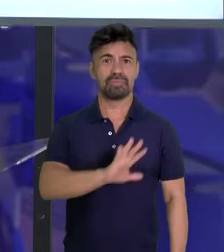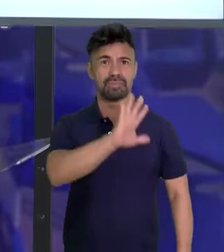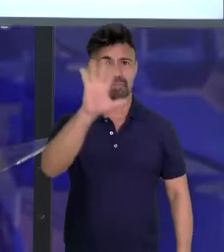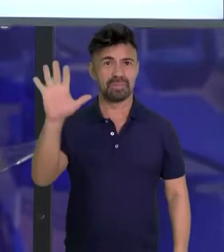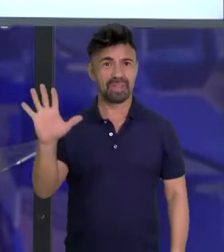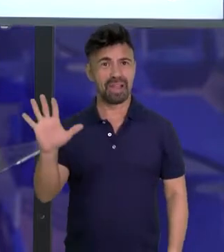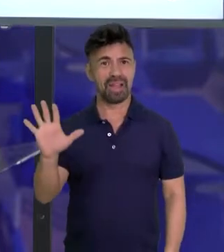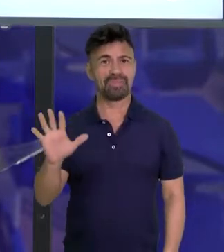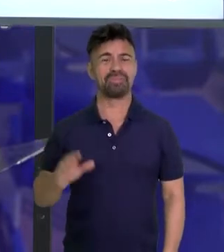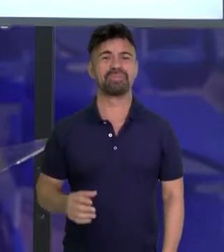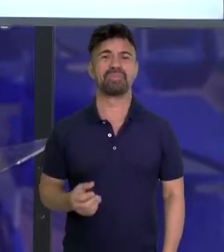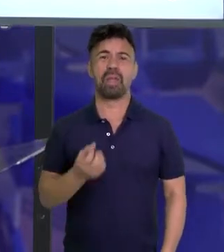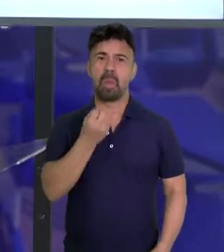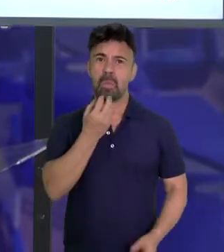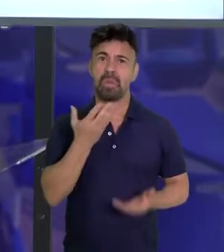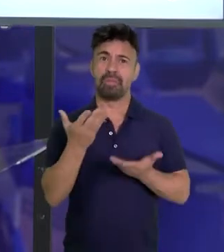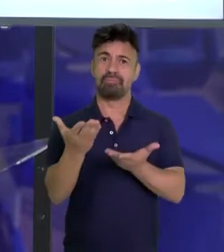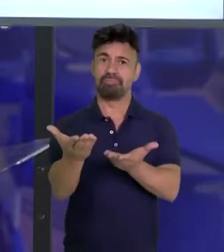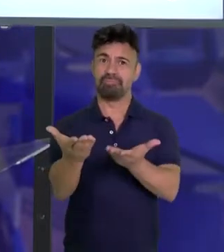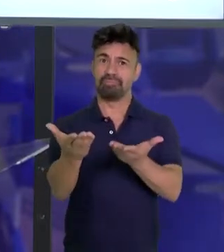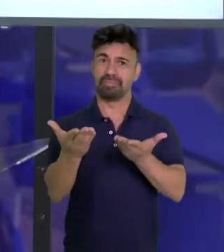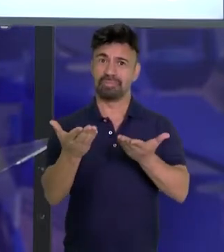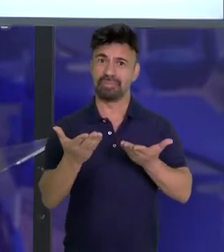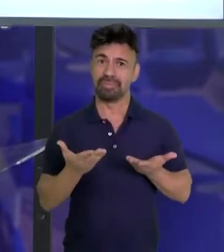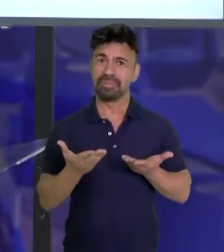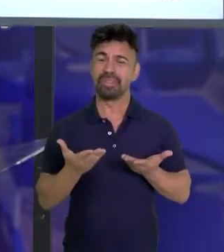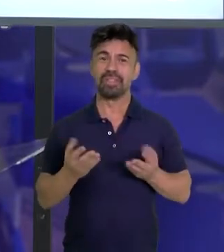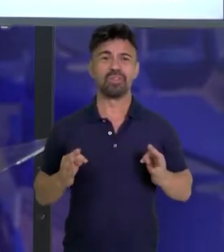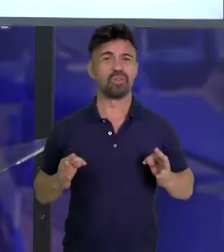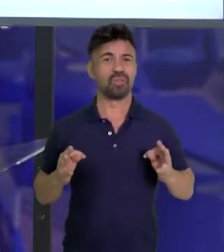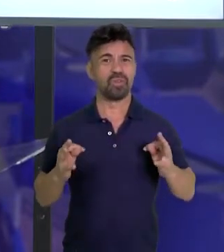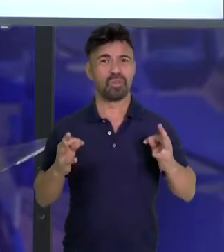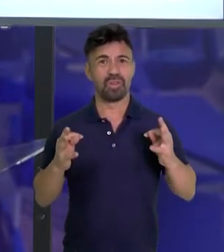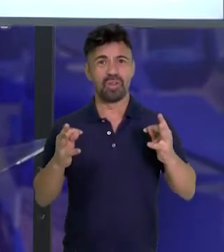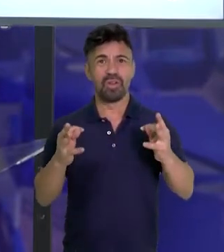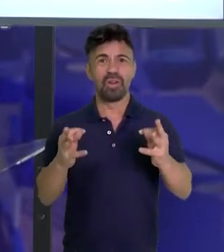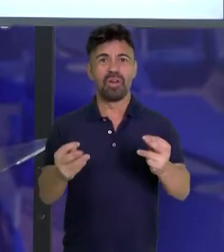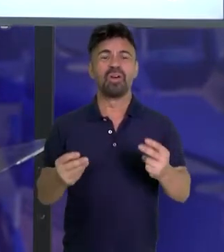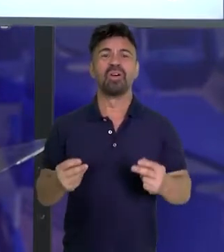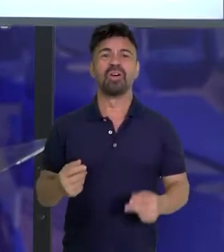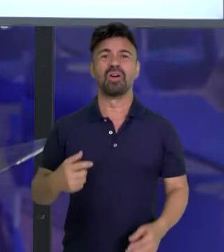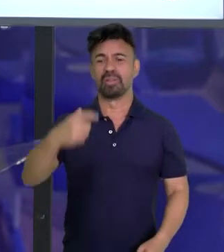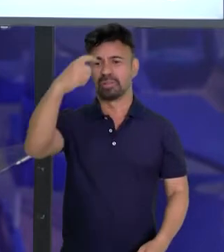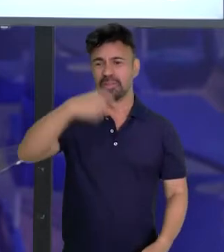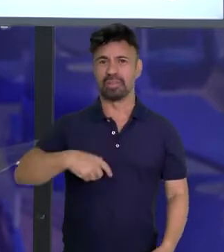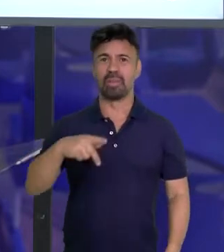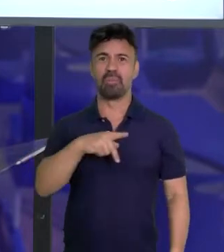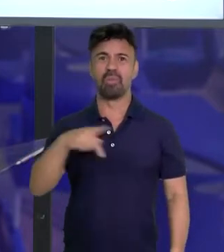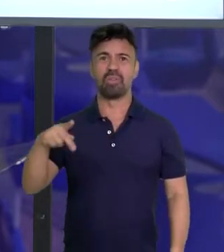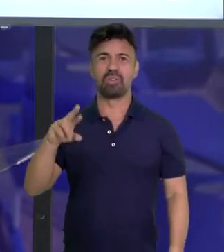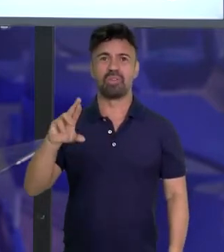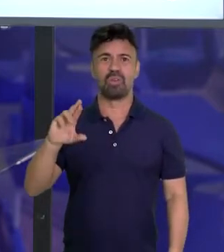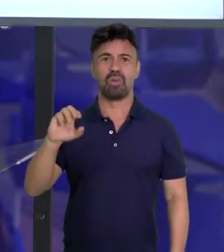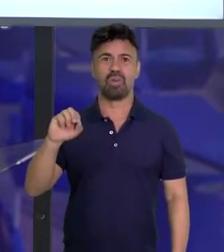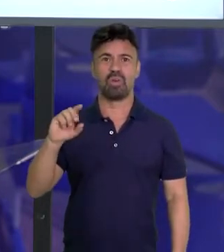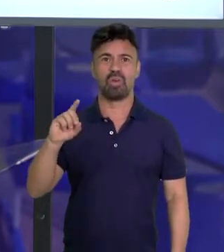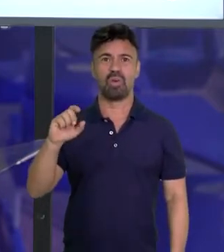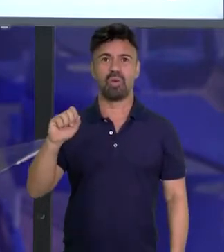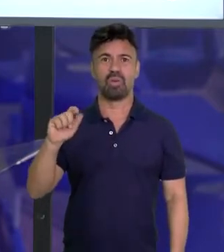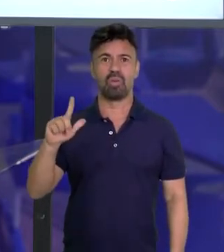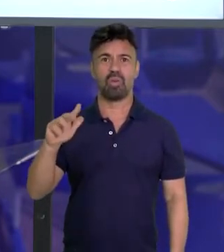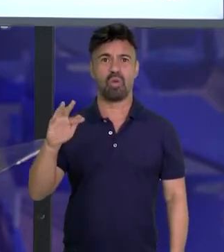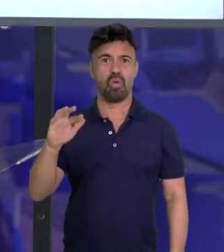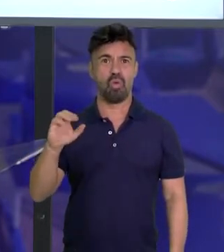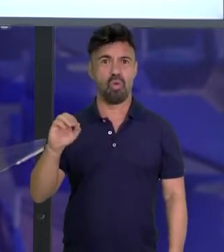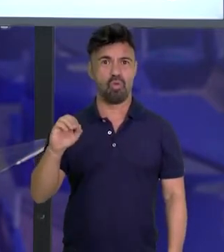Olá a todos, sejam todos muito bem-vindos, todas muito bem-vindas. Eu sou o professor Rodolfo e esse é o